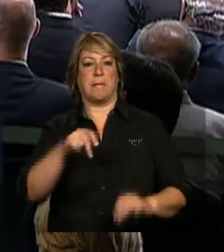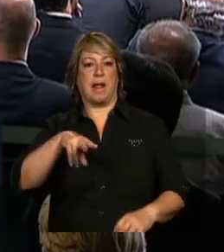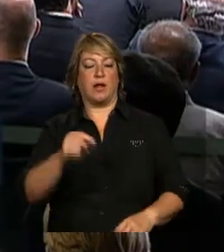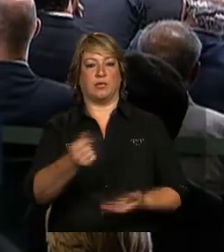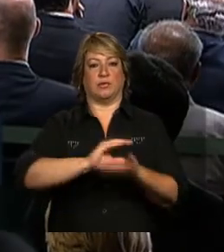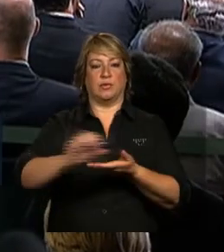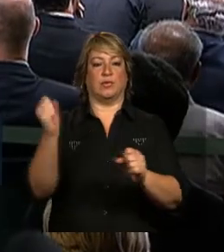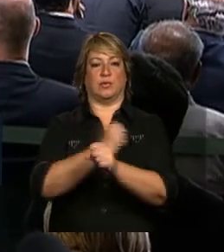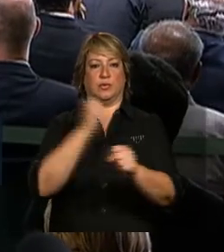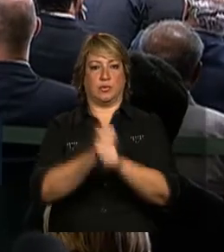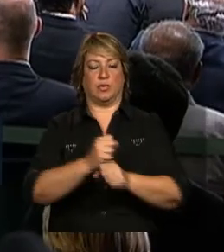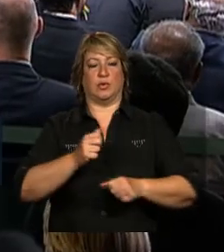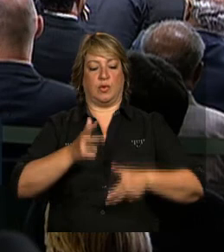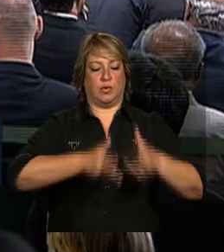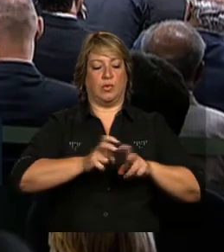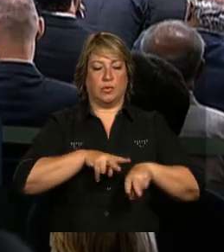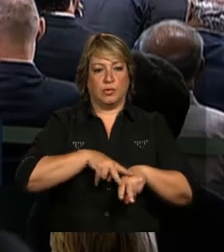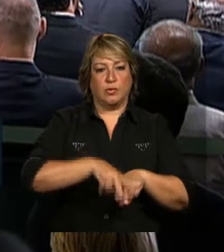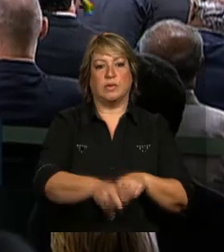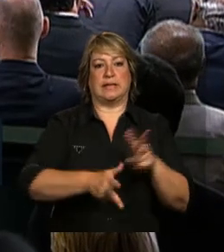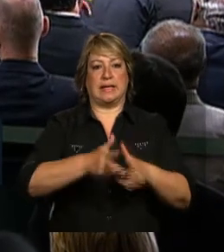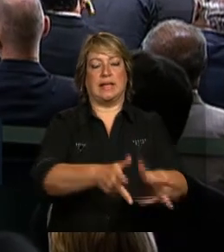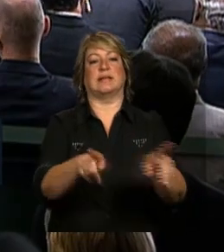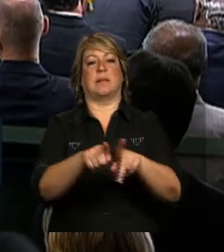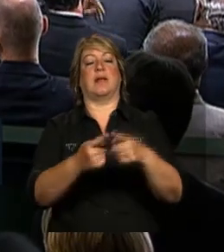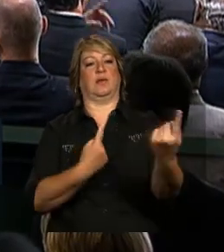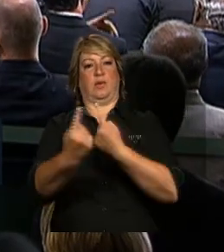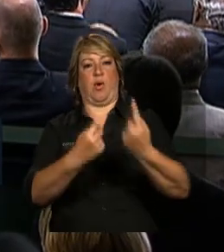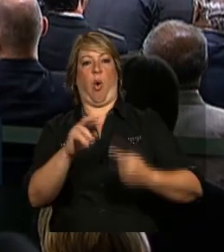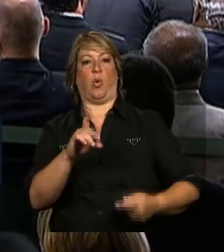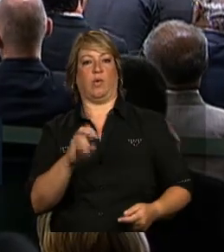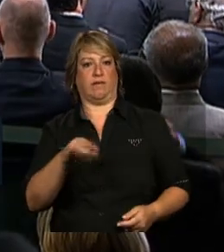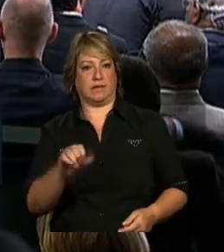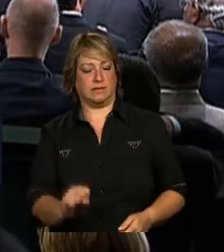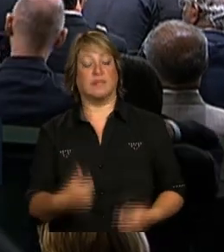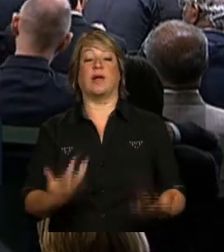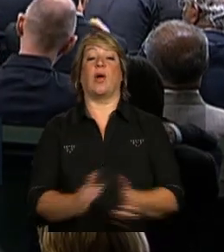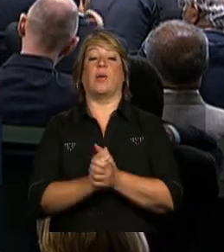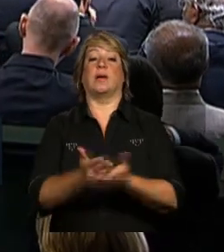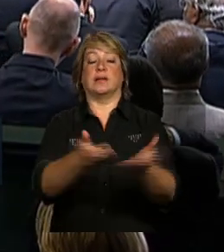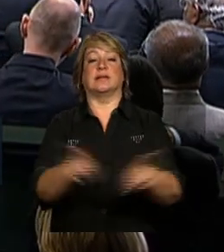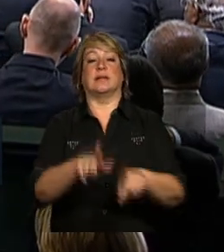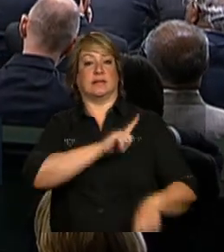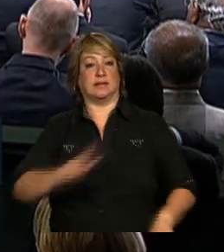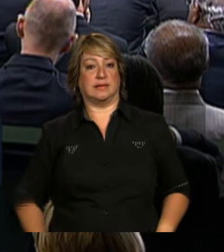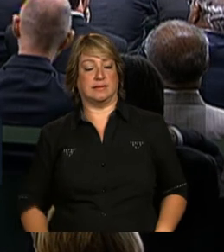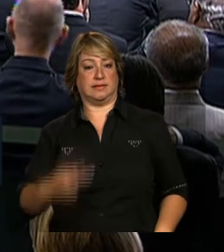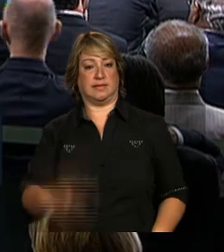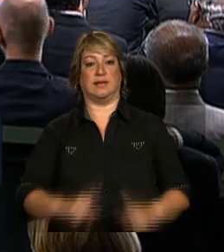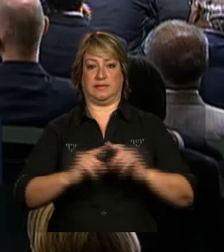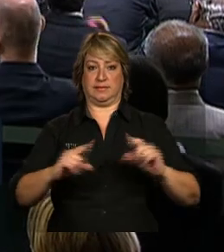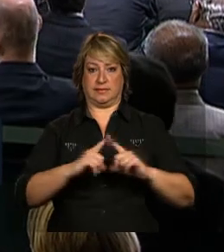investimentos em ferrovias e rodovias queria cumprimentar os senhores governadores aqui presentes Agnelo Queiroz